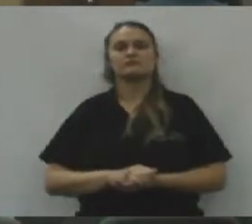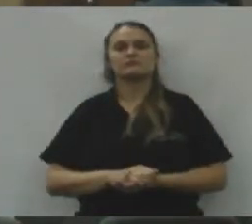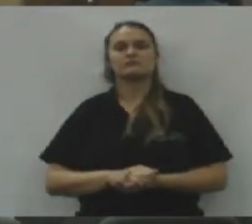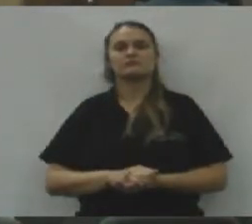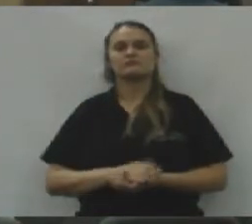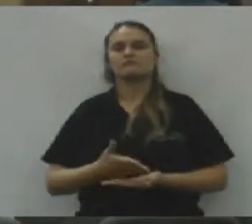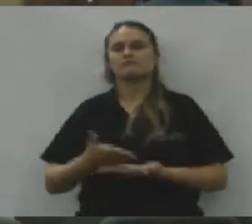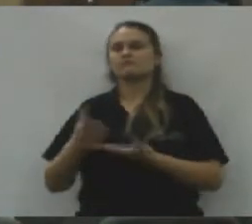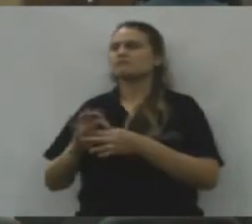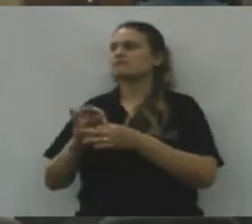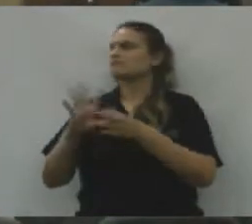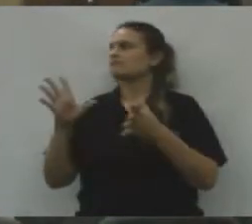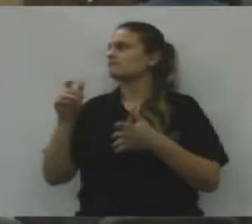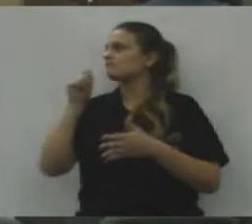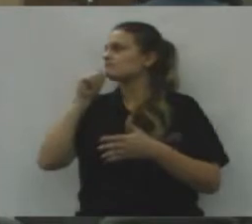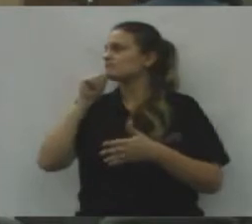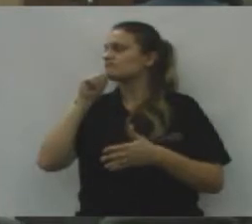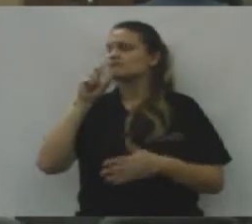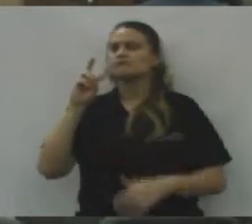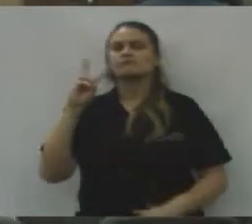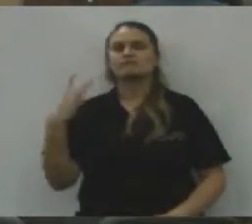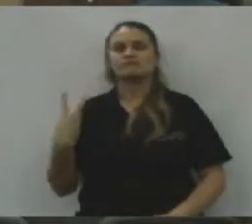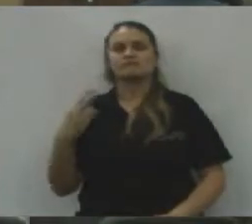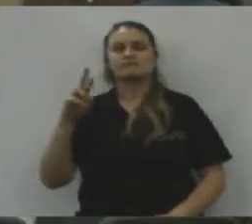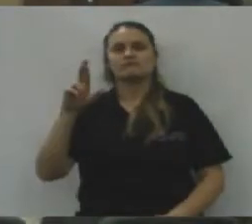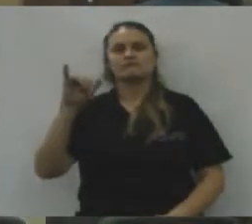Passo a palavra livre ainda ao vereador Adriano Sassi.